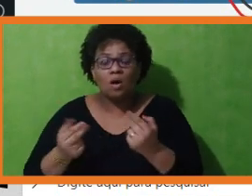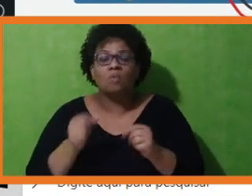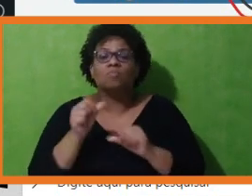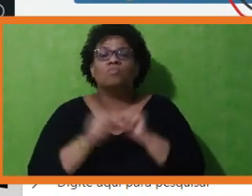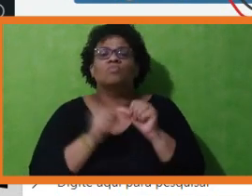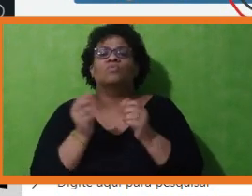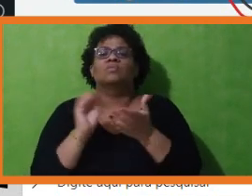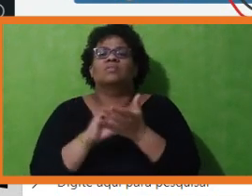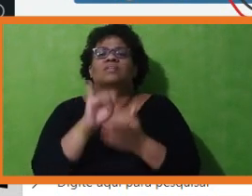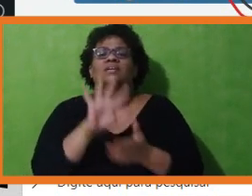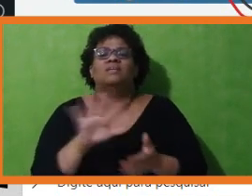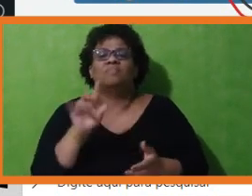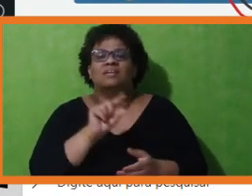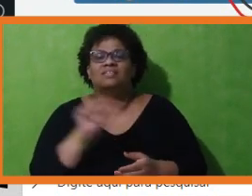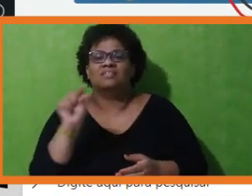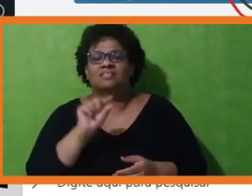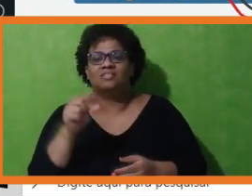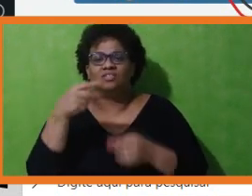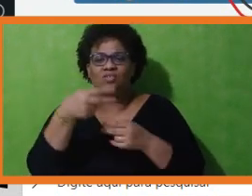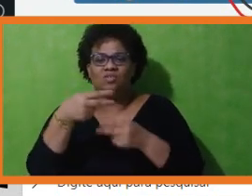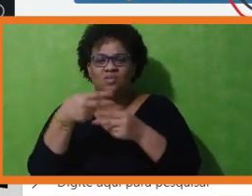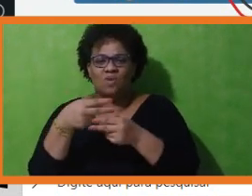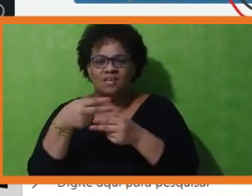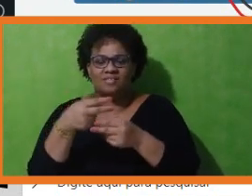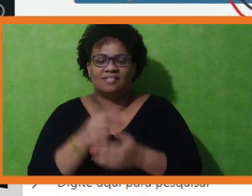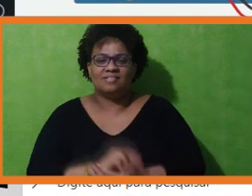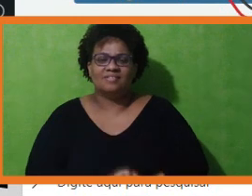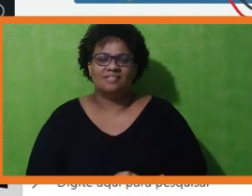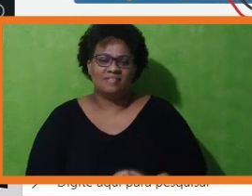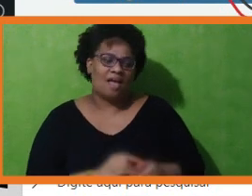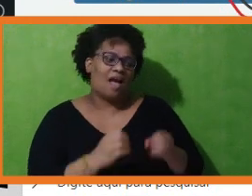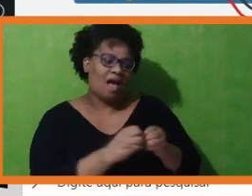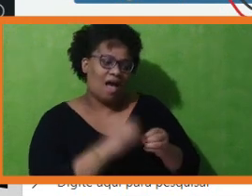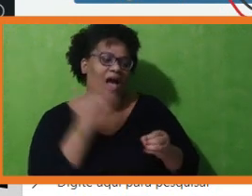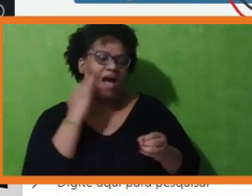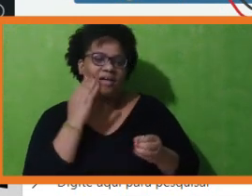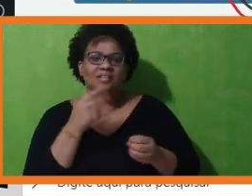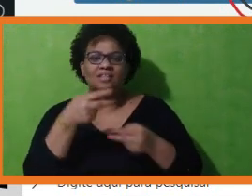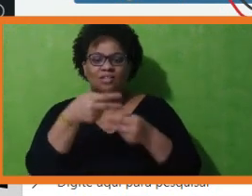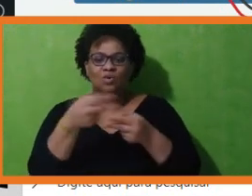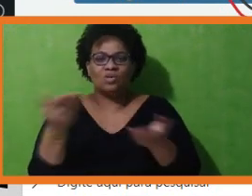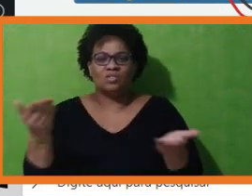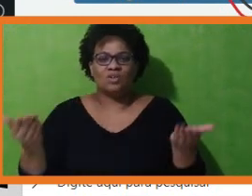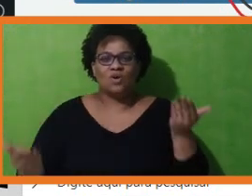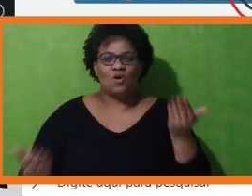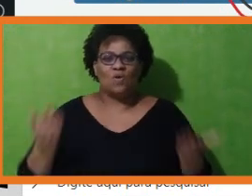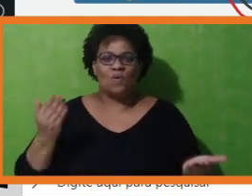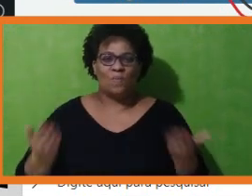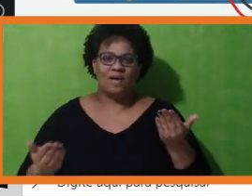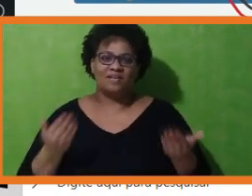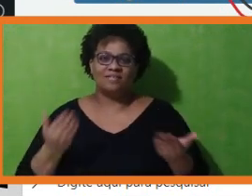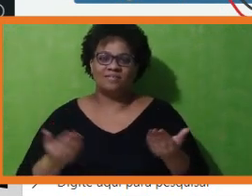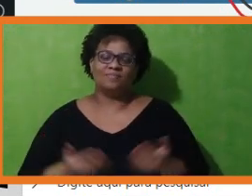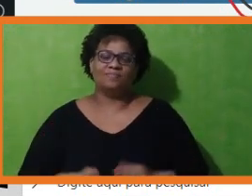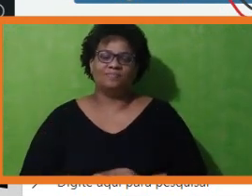certo? Para verificar se aquilo é igual, eu utilizo o sinal de dois iguais. Porque aí o Arduino entende que eu estou fazendo uma comparação e vendo se as duas